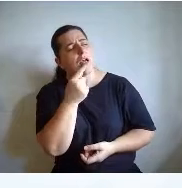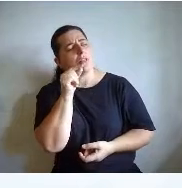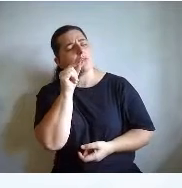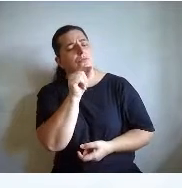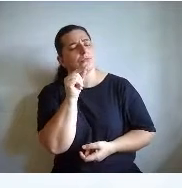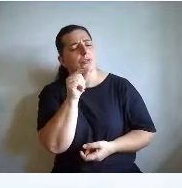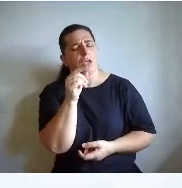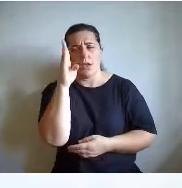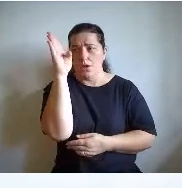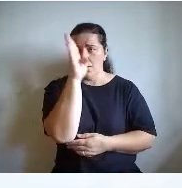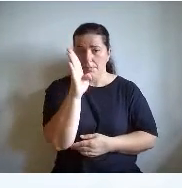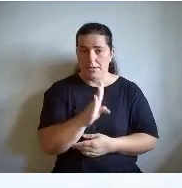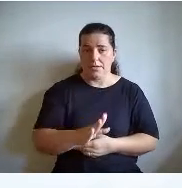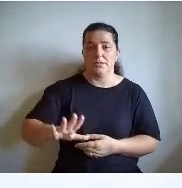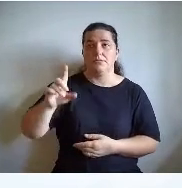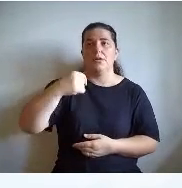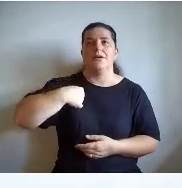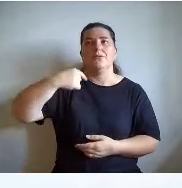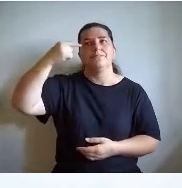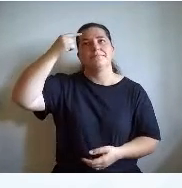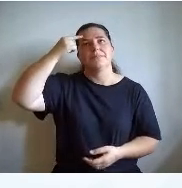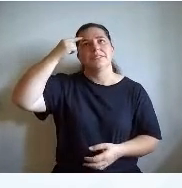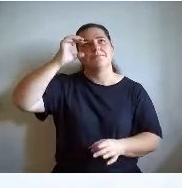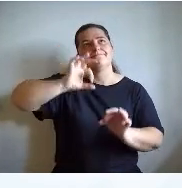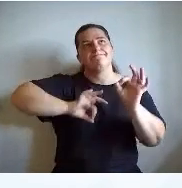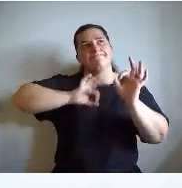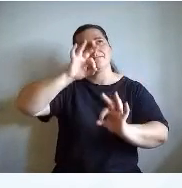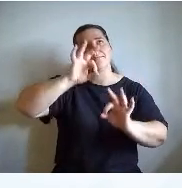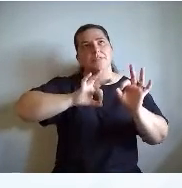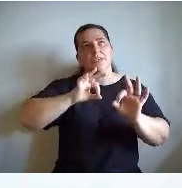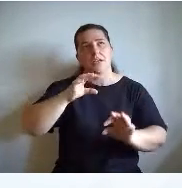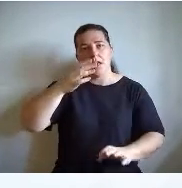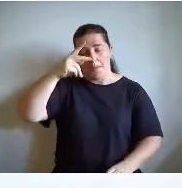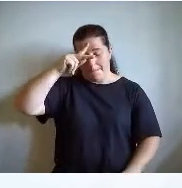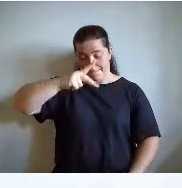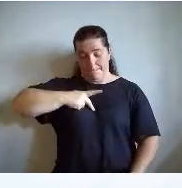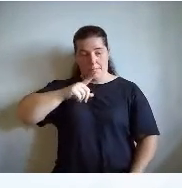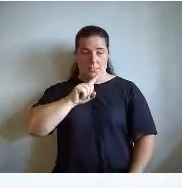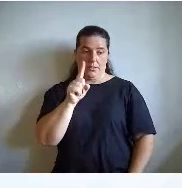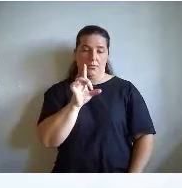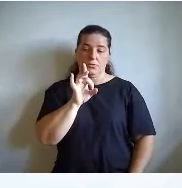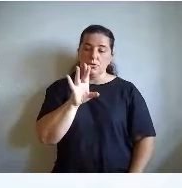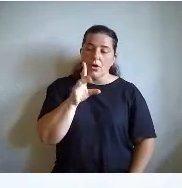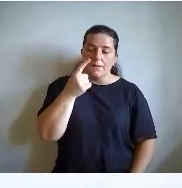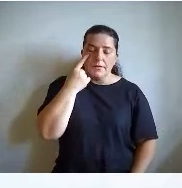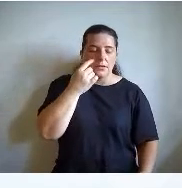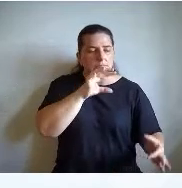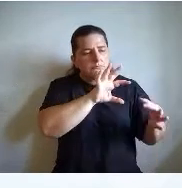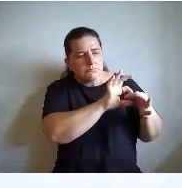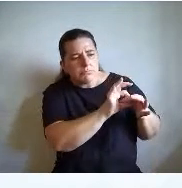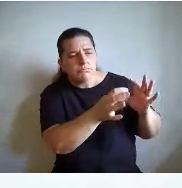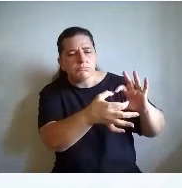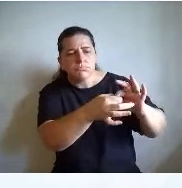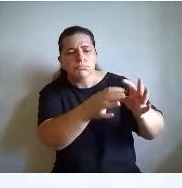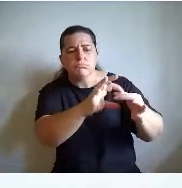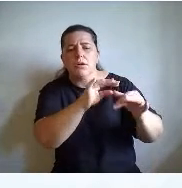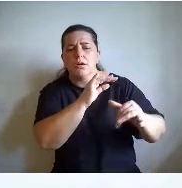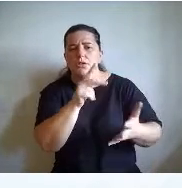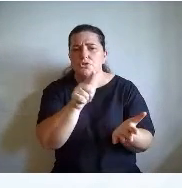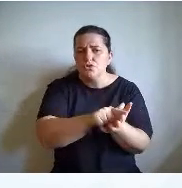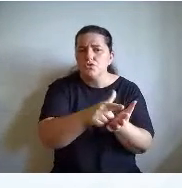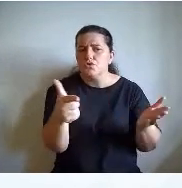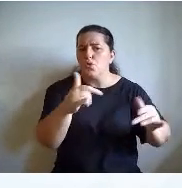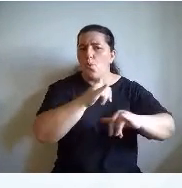Brasil, não, eu estou fazendo plano aqui não só por mim, mas pelo que nós temos observado pelos articulistas de toda a imprensa,